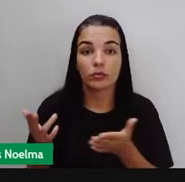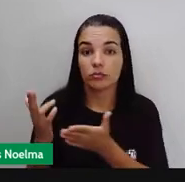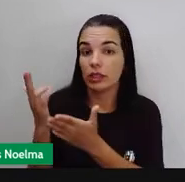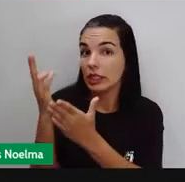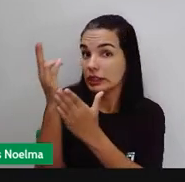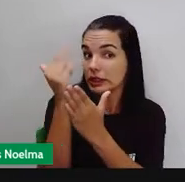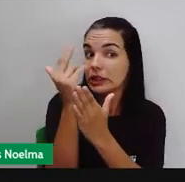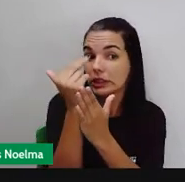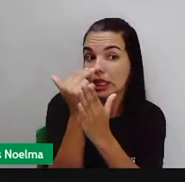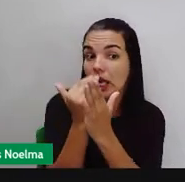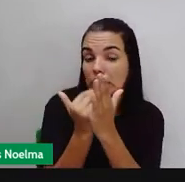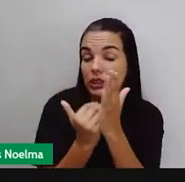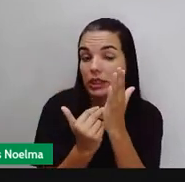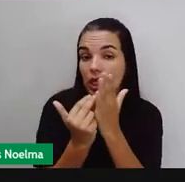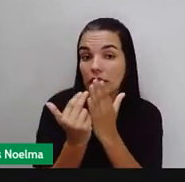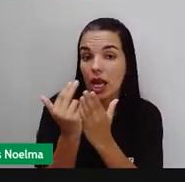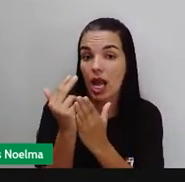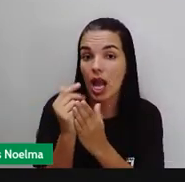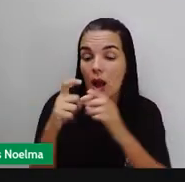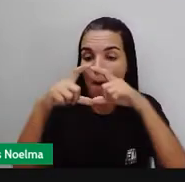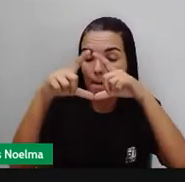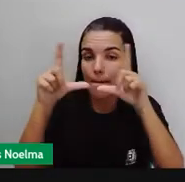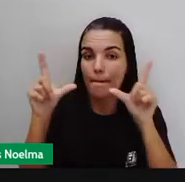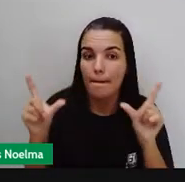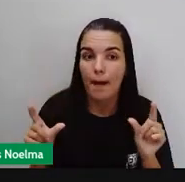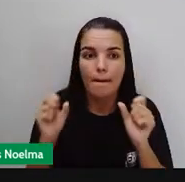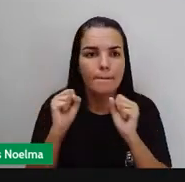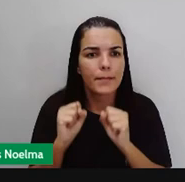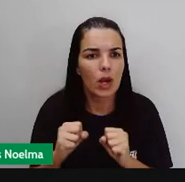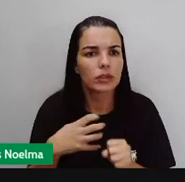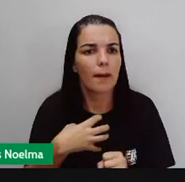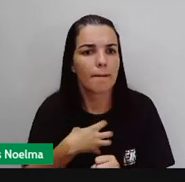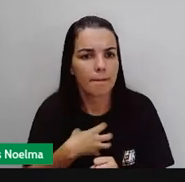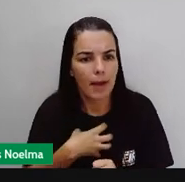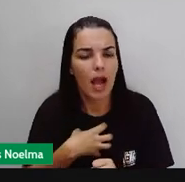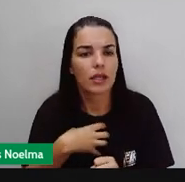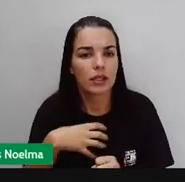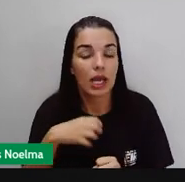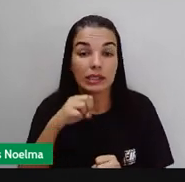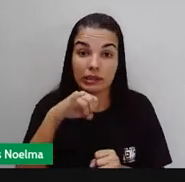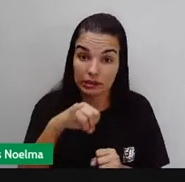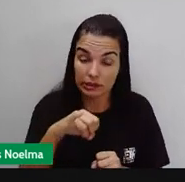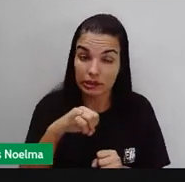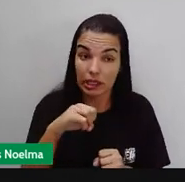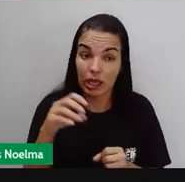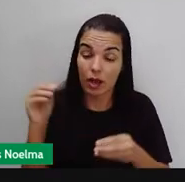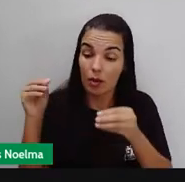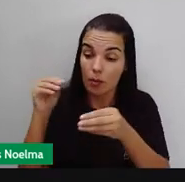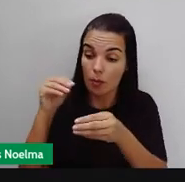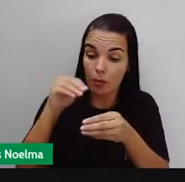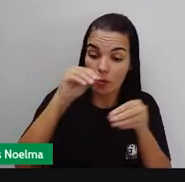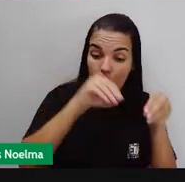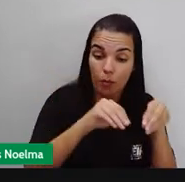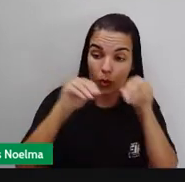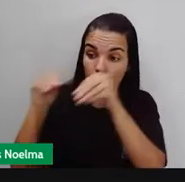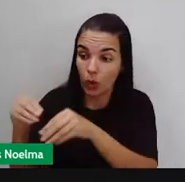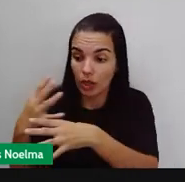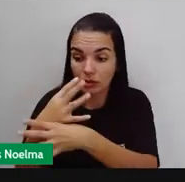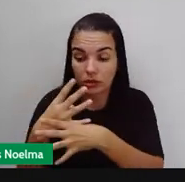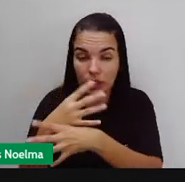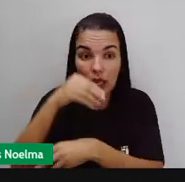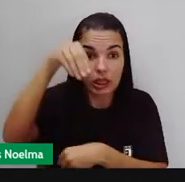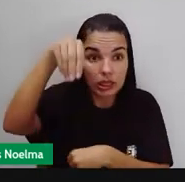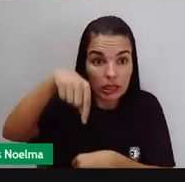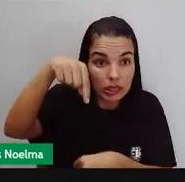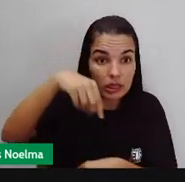Após isso também, vocês vão desenhar um mapa, pode ser um mapa da Bahia, se vocês mudaram de um município para outro dentro aí